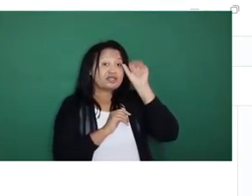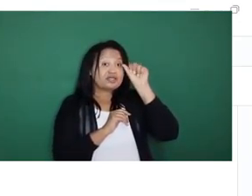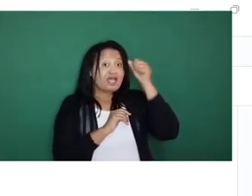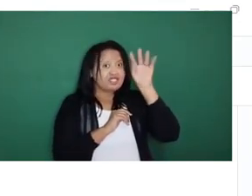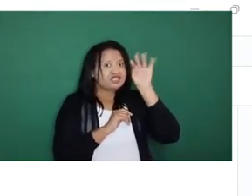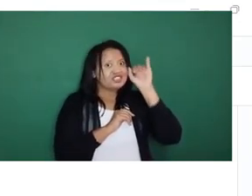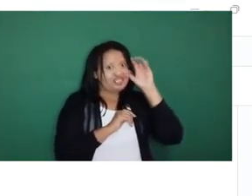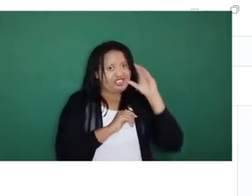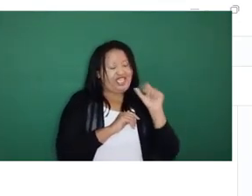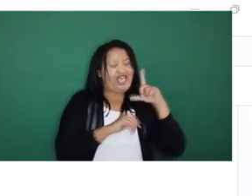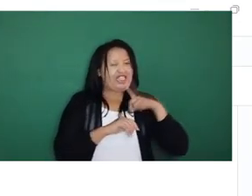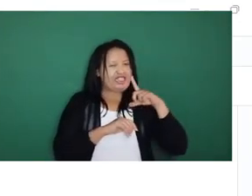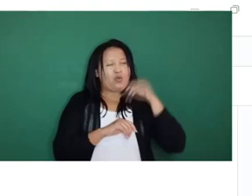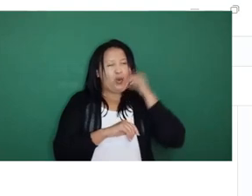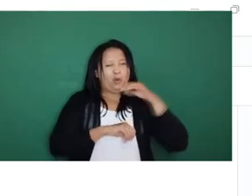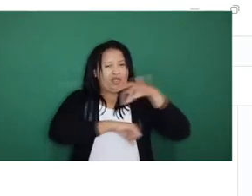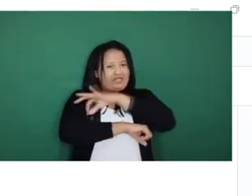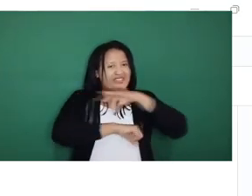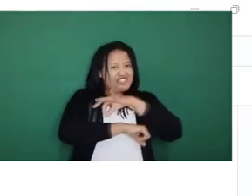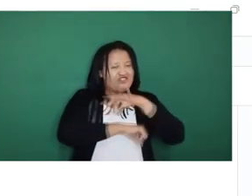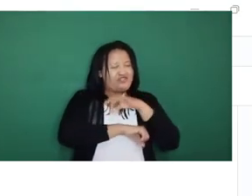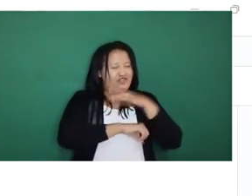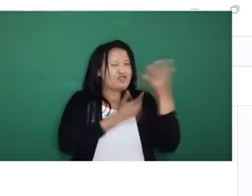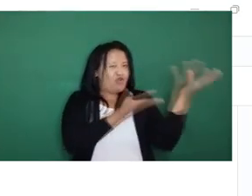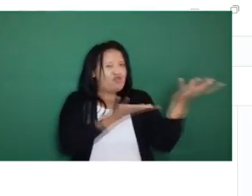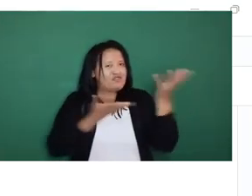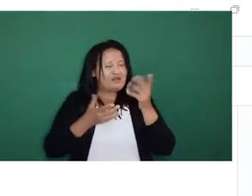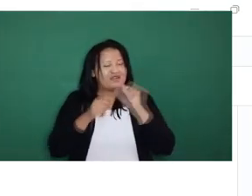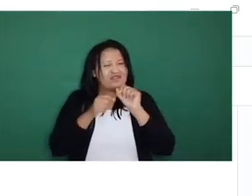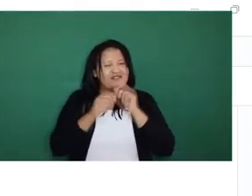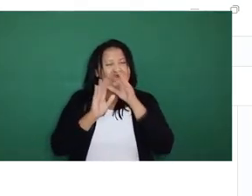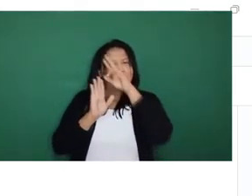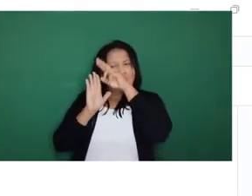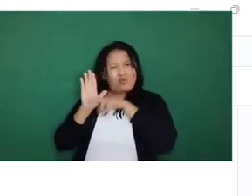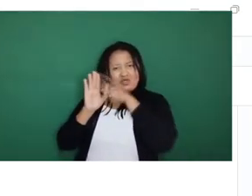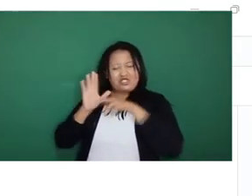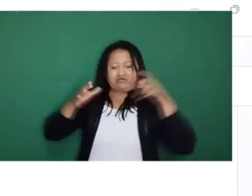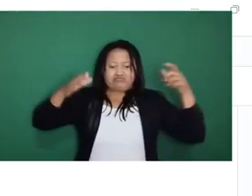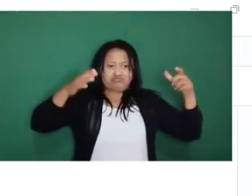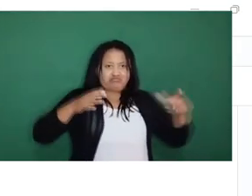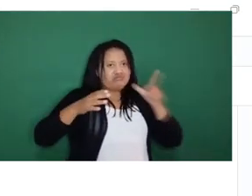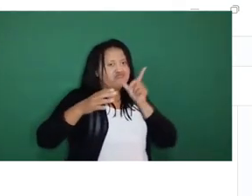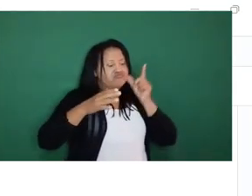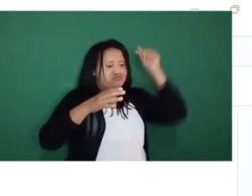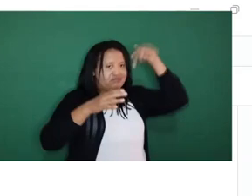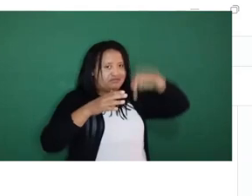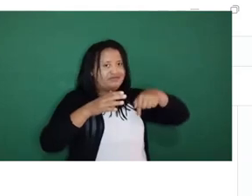fazer um projeto de caixa d'água certo E aí tá dando as características a